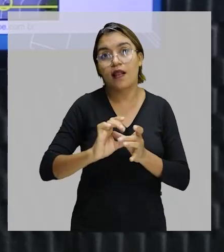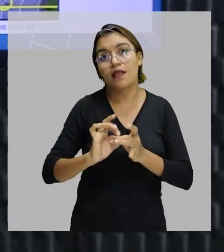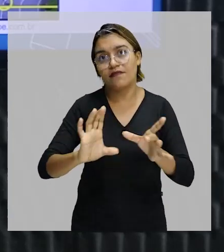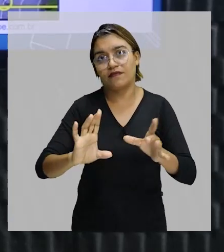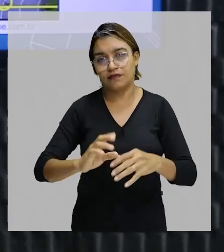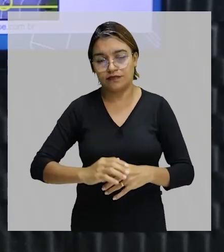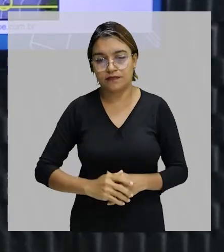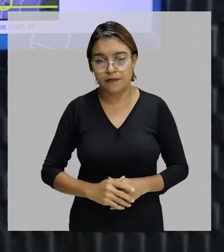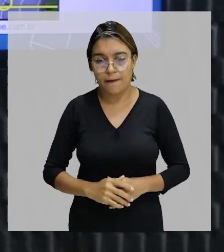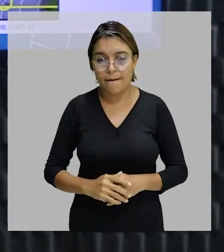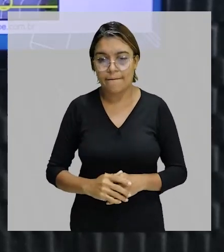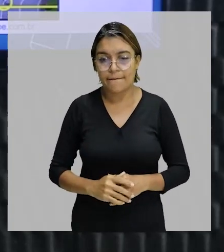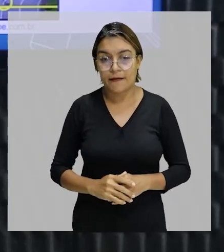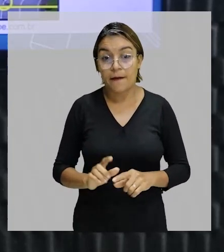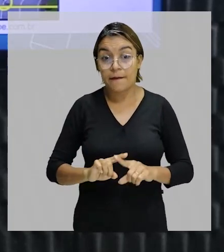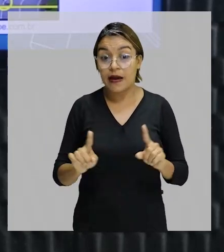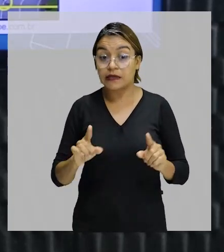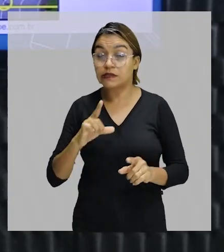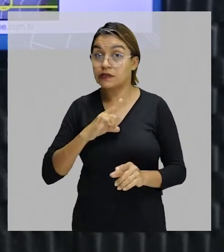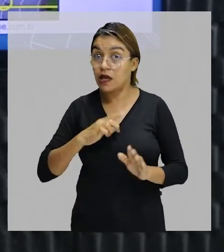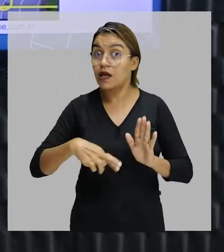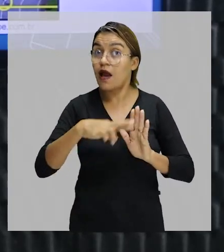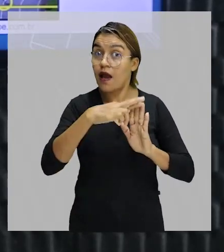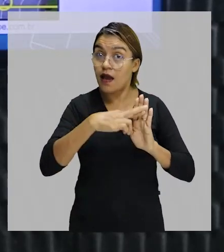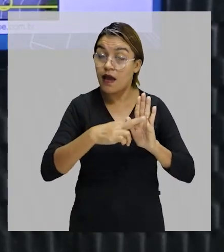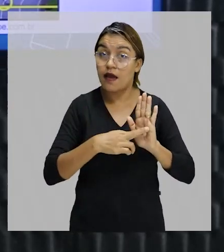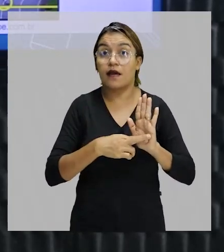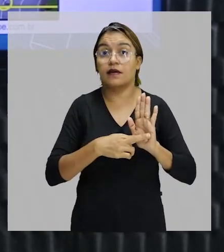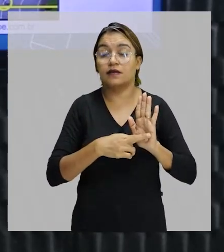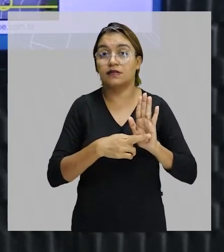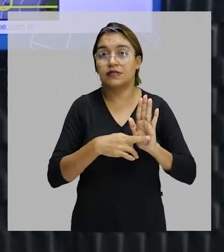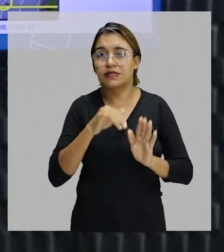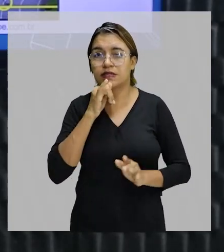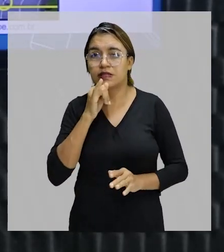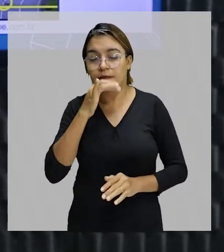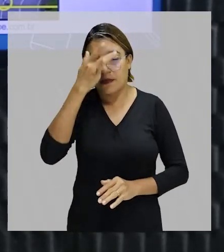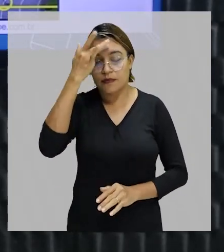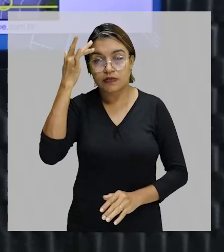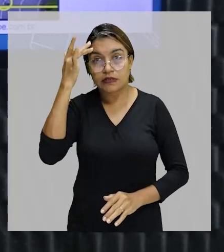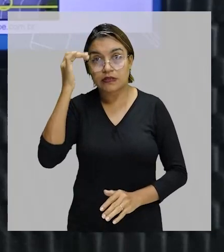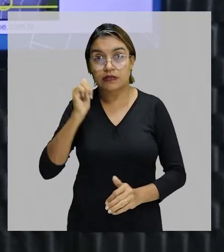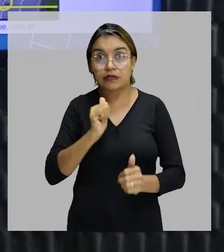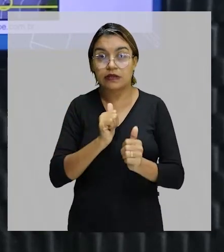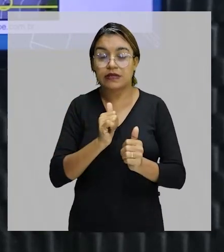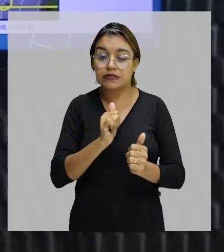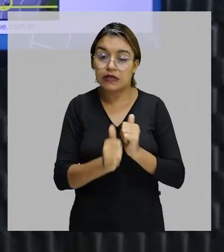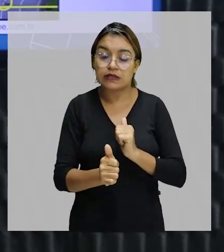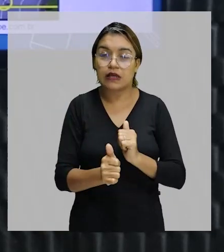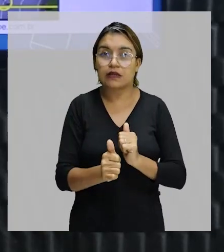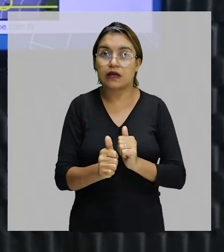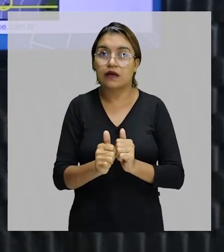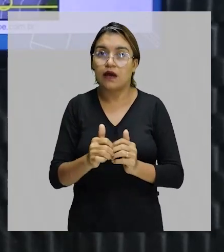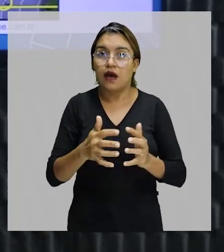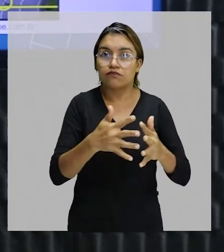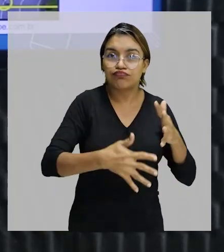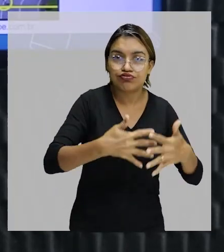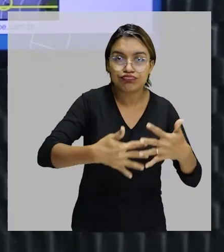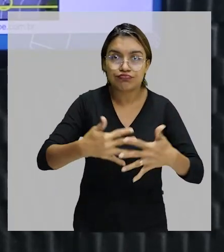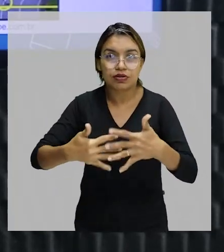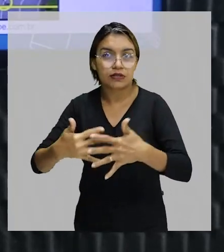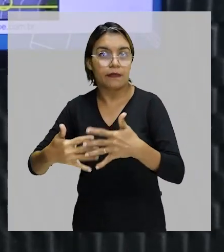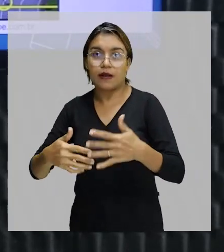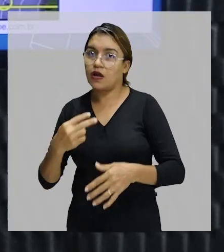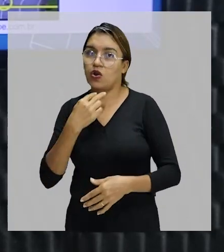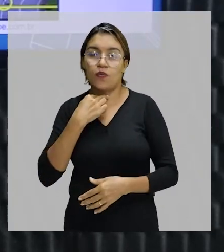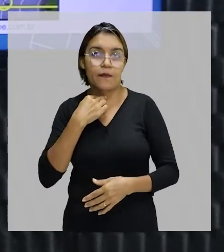livres. Porém, existem algumas regrinhas, né? Um atleta ele não pode atrapalhar o outro, ele não pode fazer uma espécie